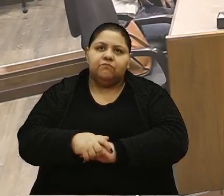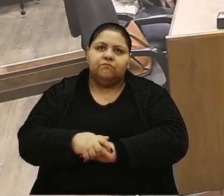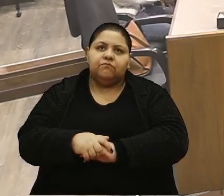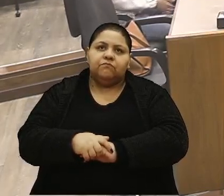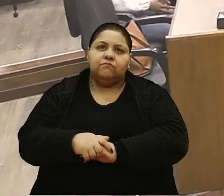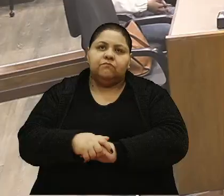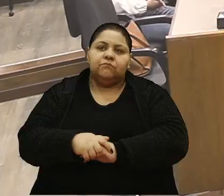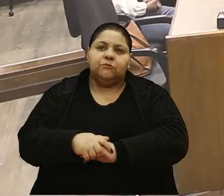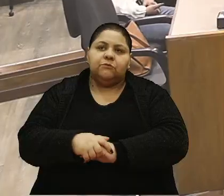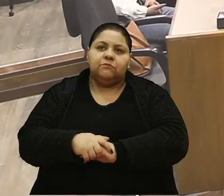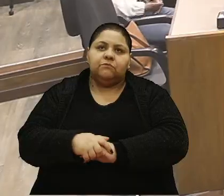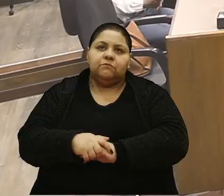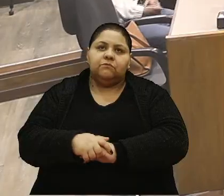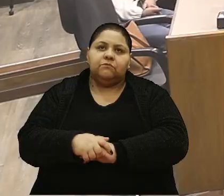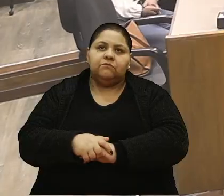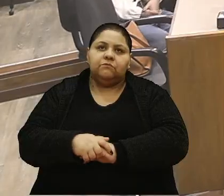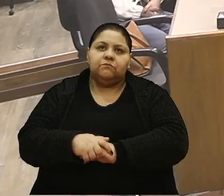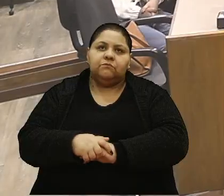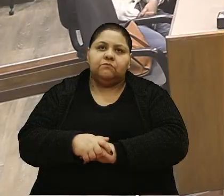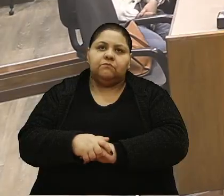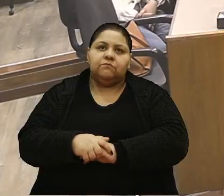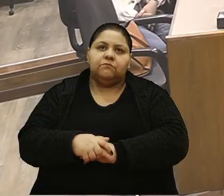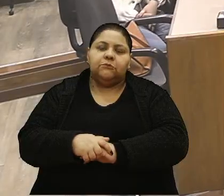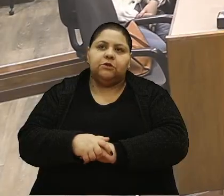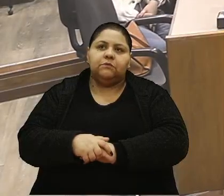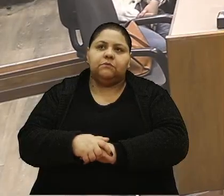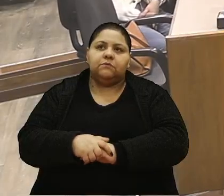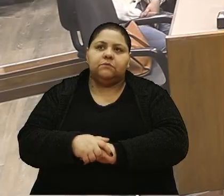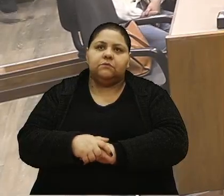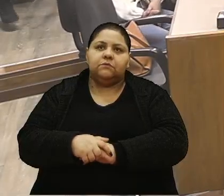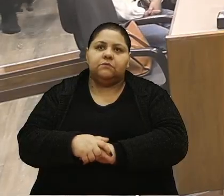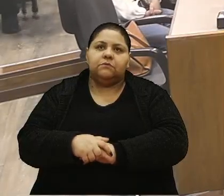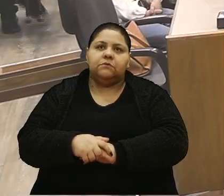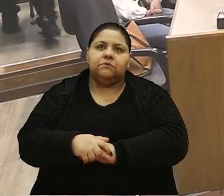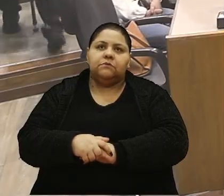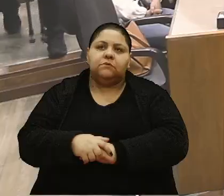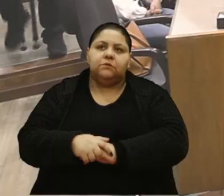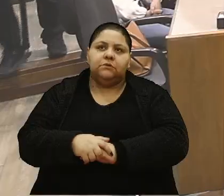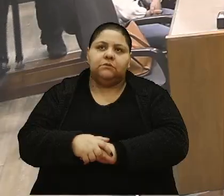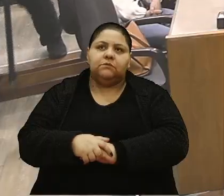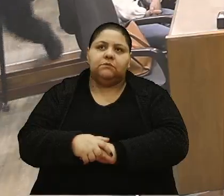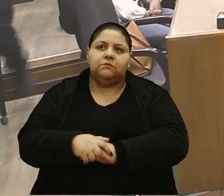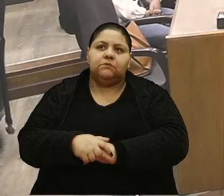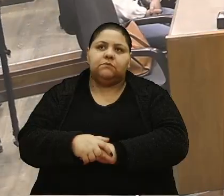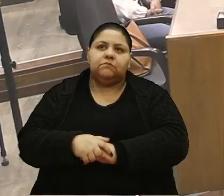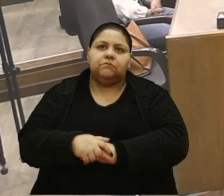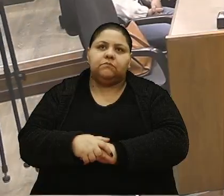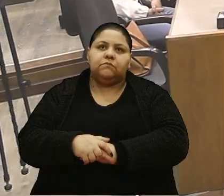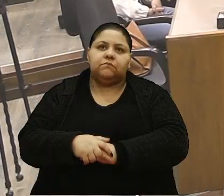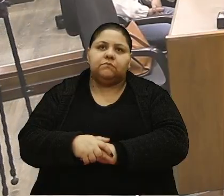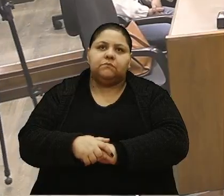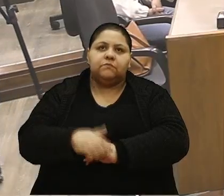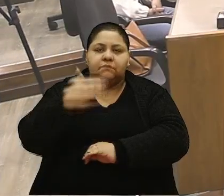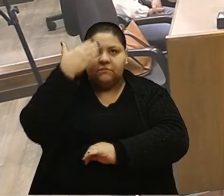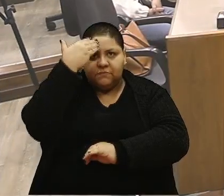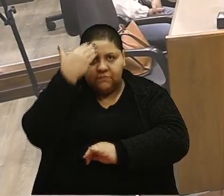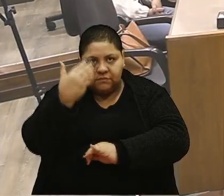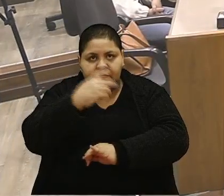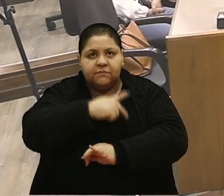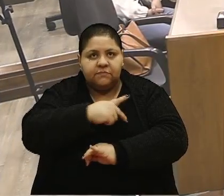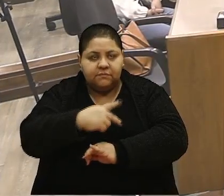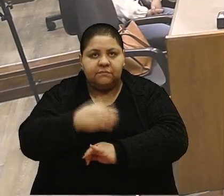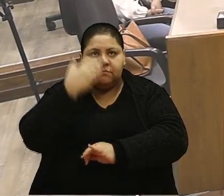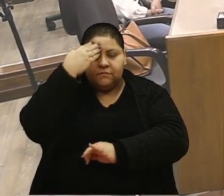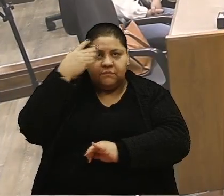Desculpe. Não. Por favor, Cláudio Libardi. Obrigado, presidente. Muito obrigado, vereador